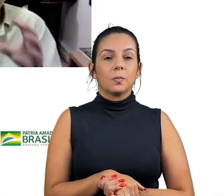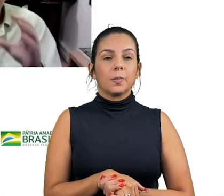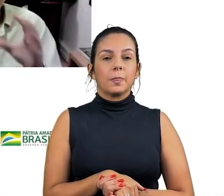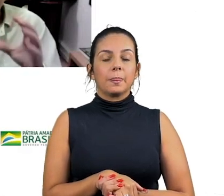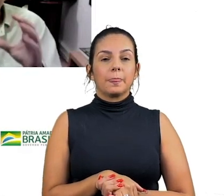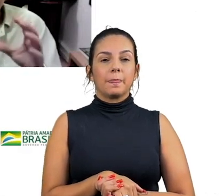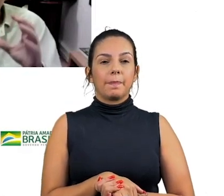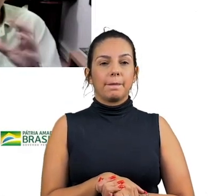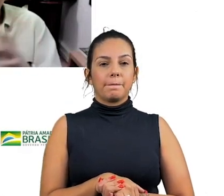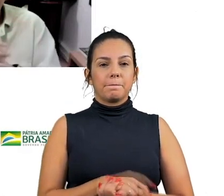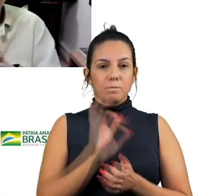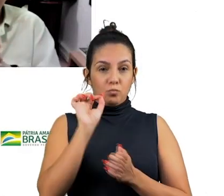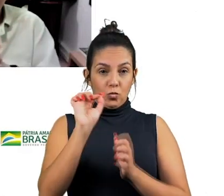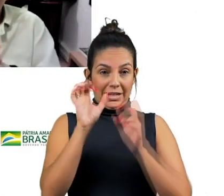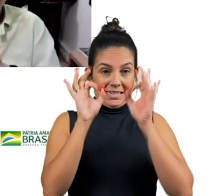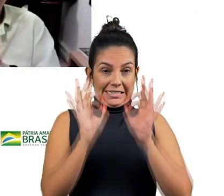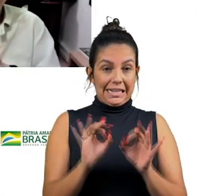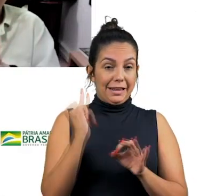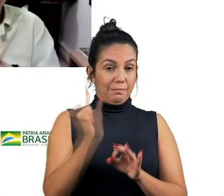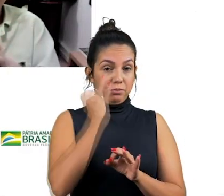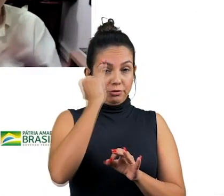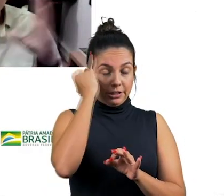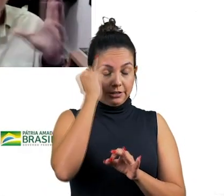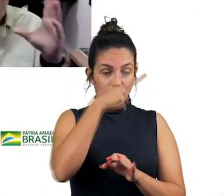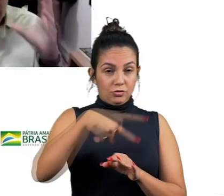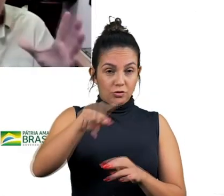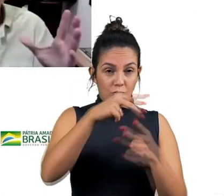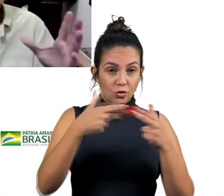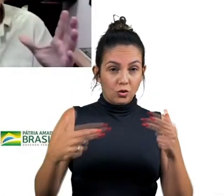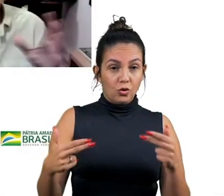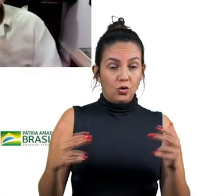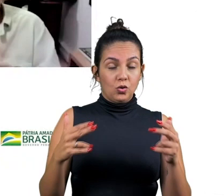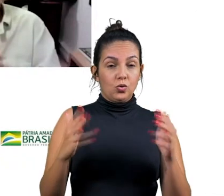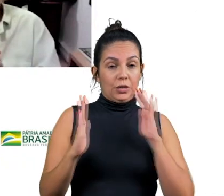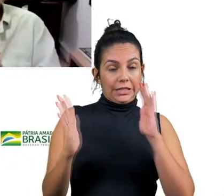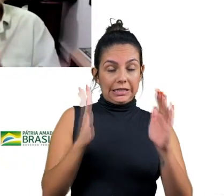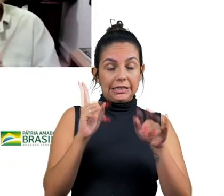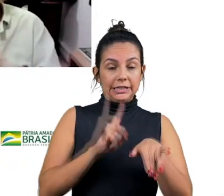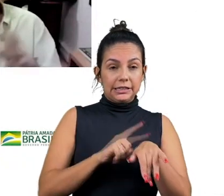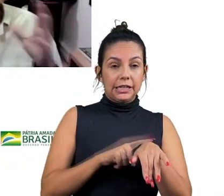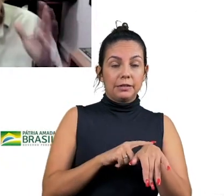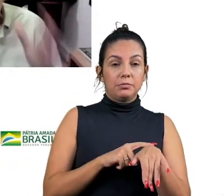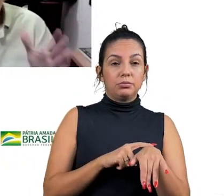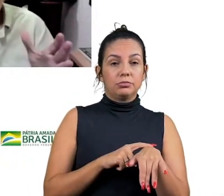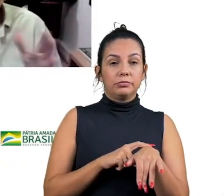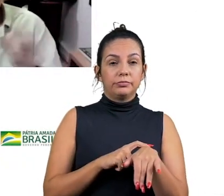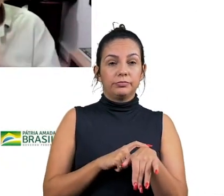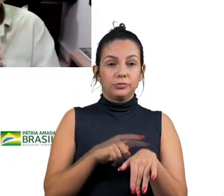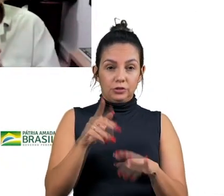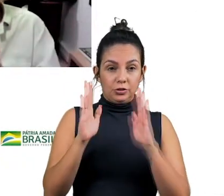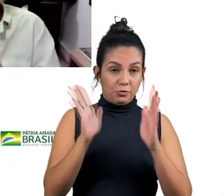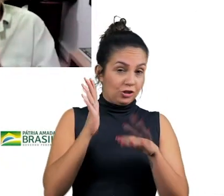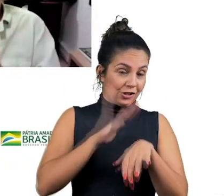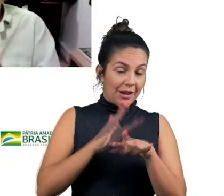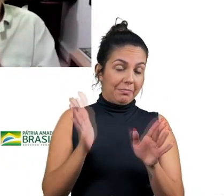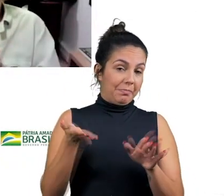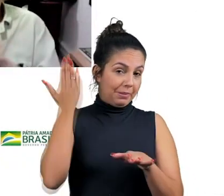O que certamente é importante nessa coisa é que durante algum tempo, e esse tempo já